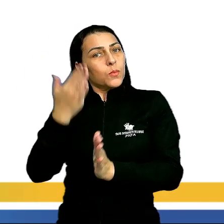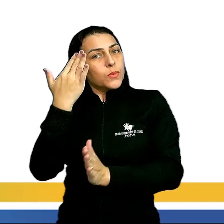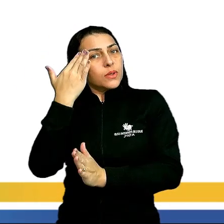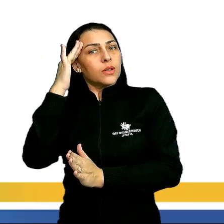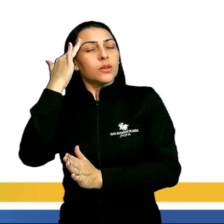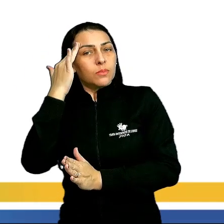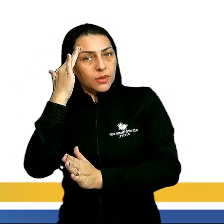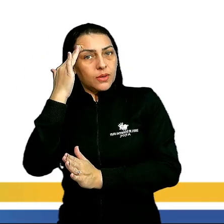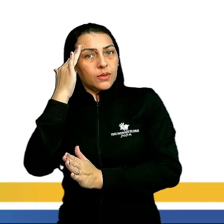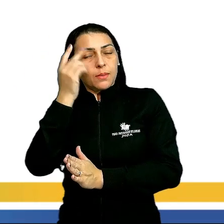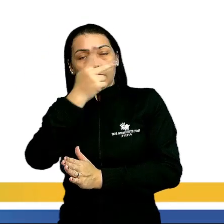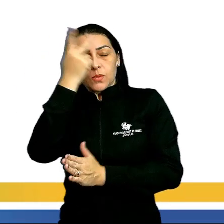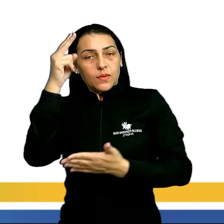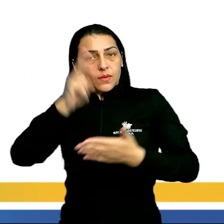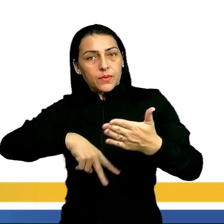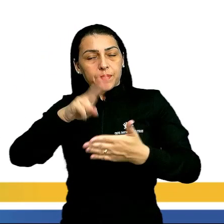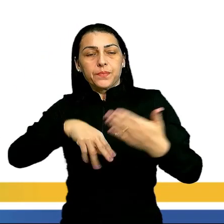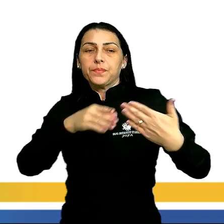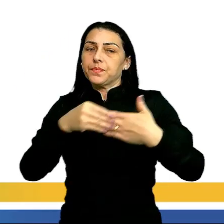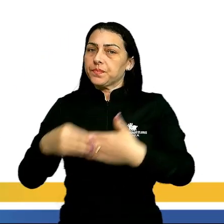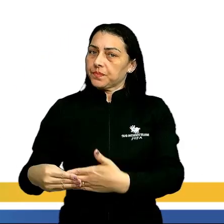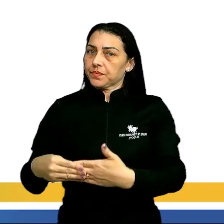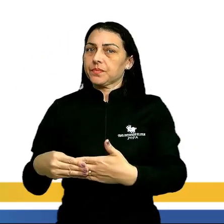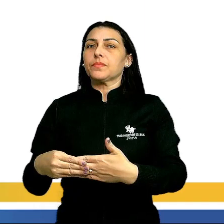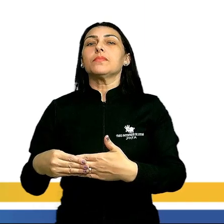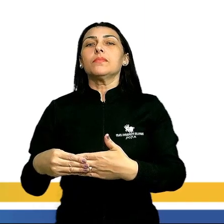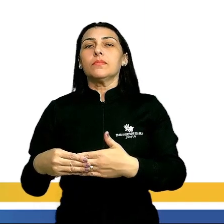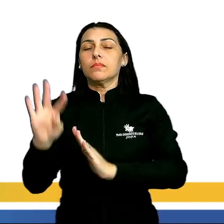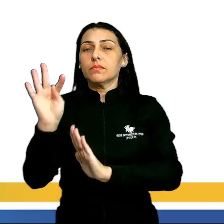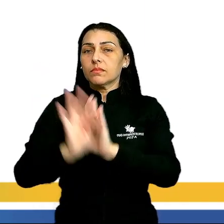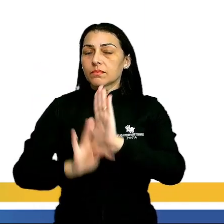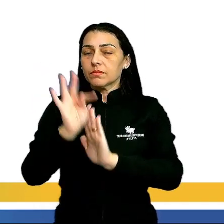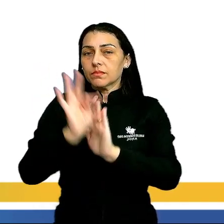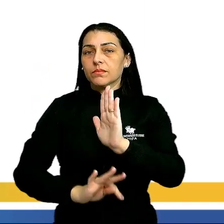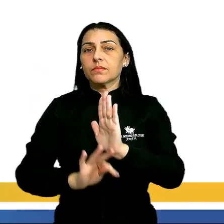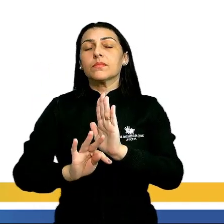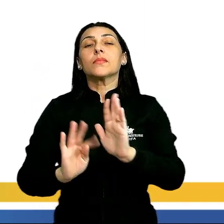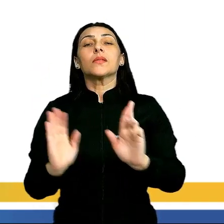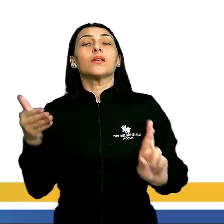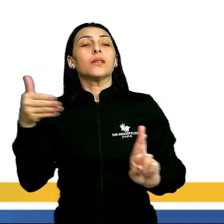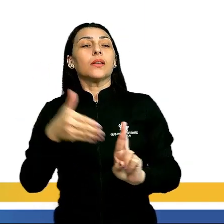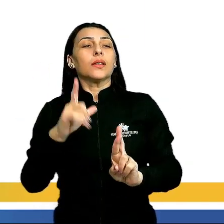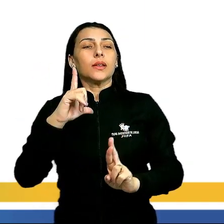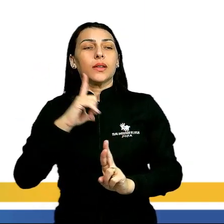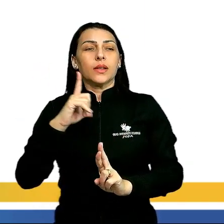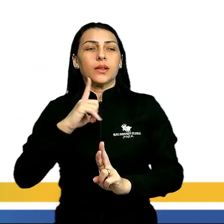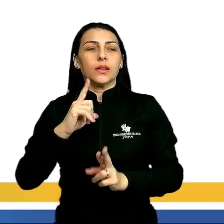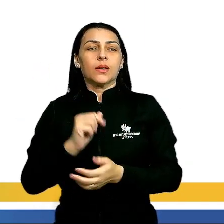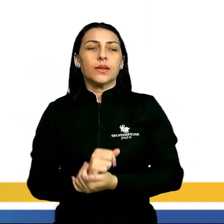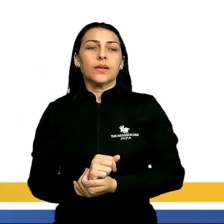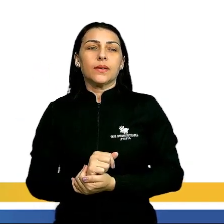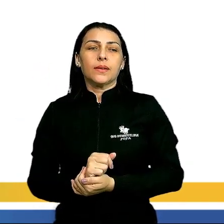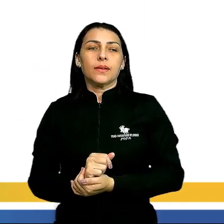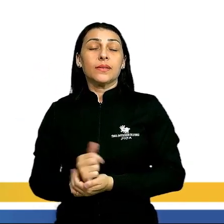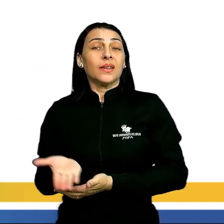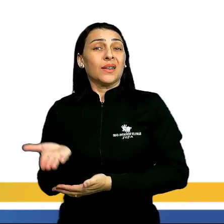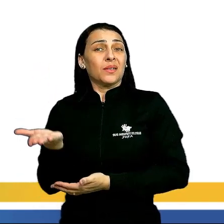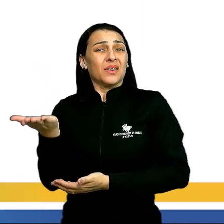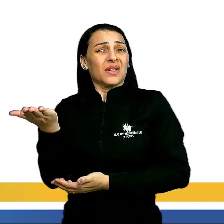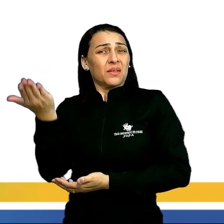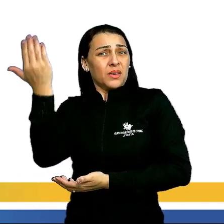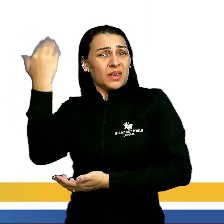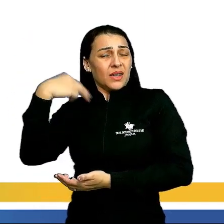trouxe um exemplo de um texto de linguagem referencial. E aí nós temos assim: na